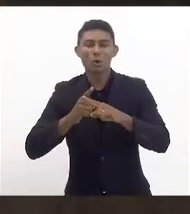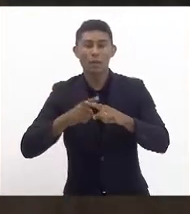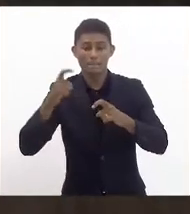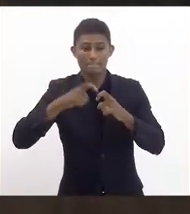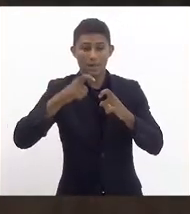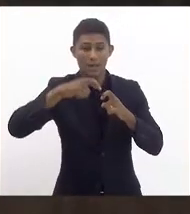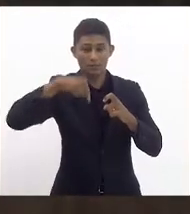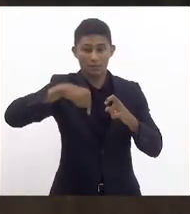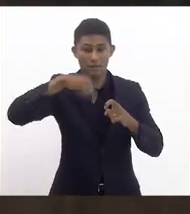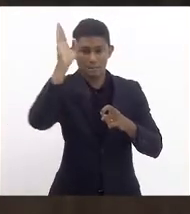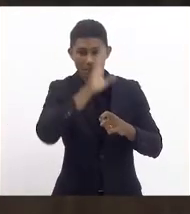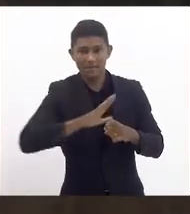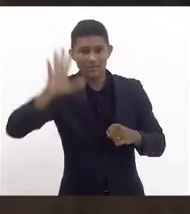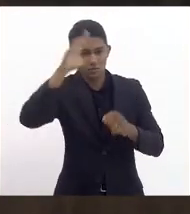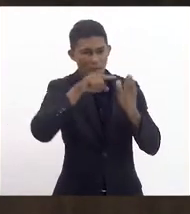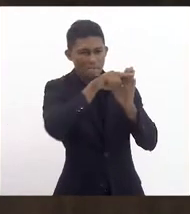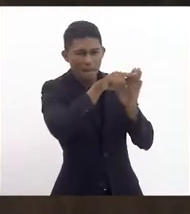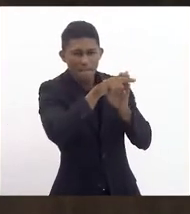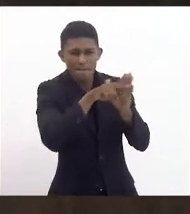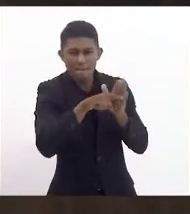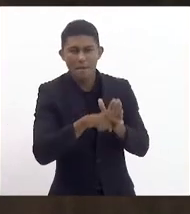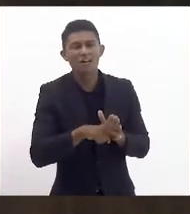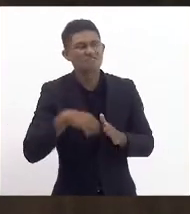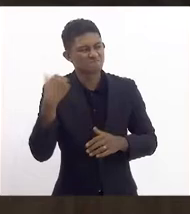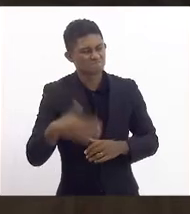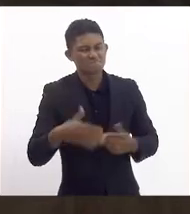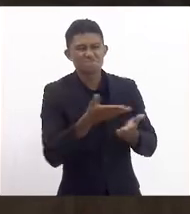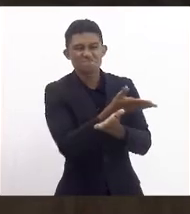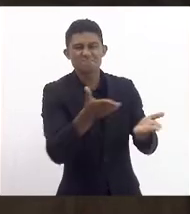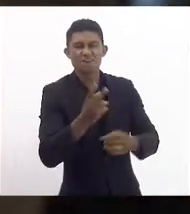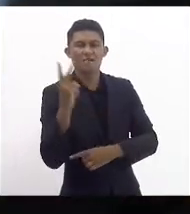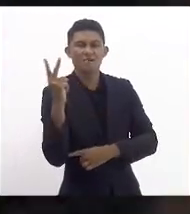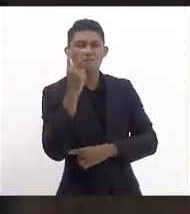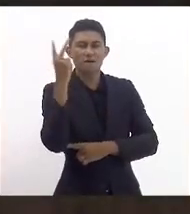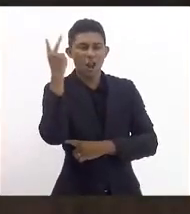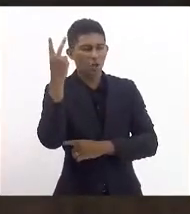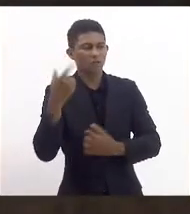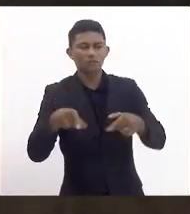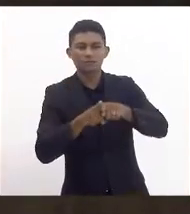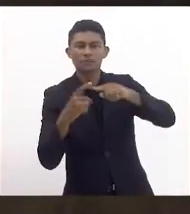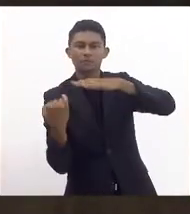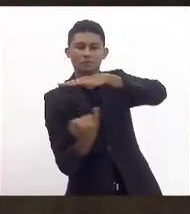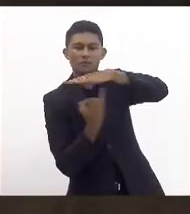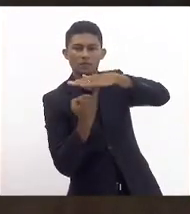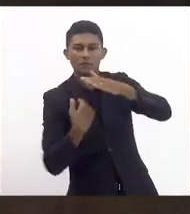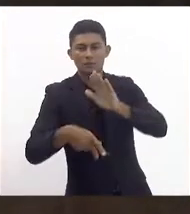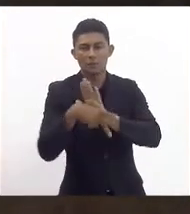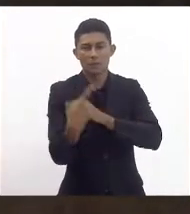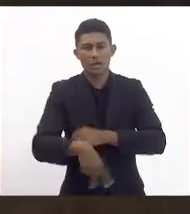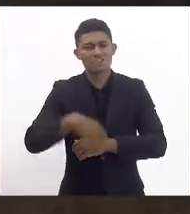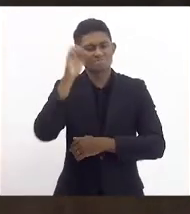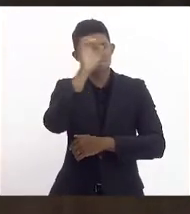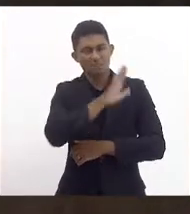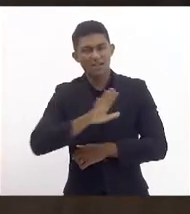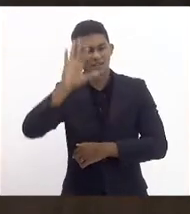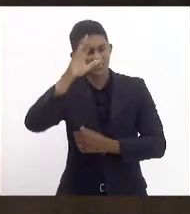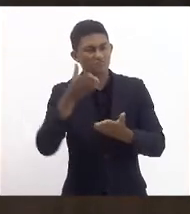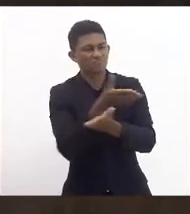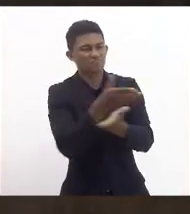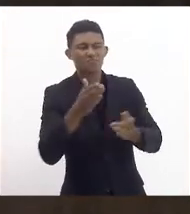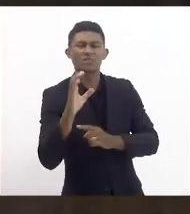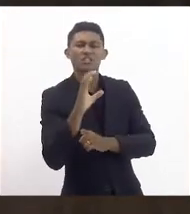gente precisa valorizar os pesquisadores brasileiros, as entidades que são científicas e que